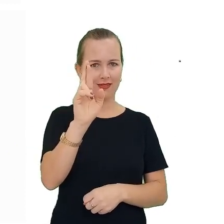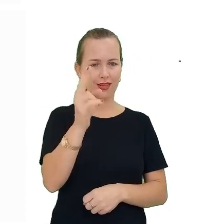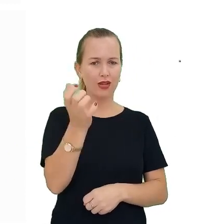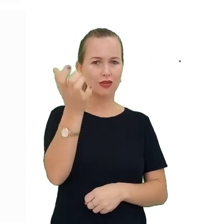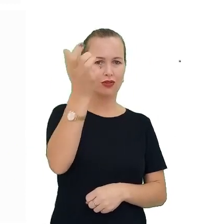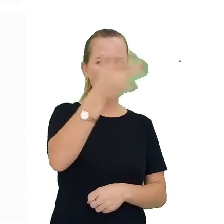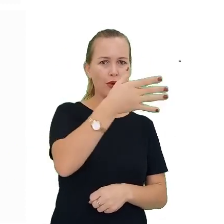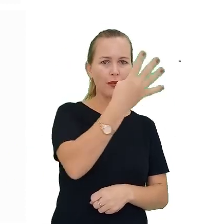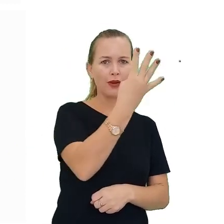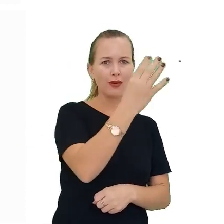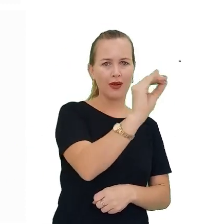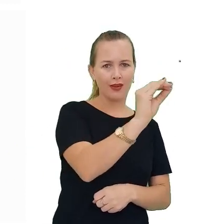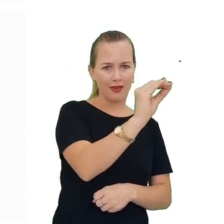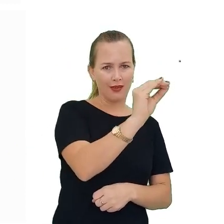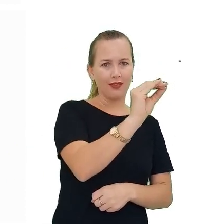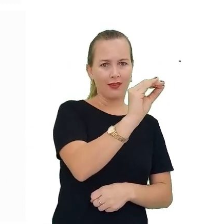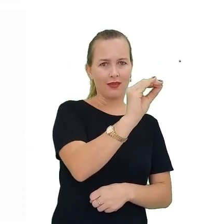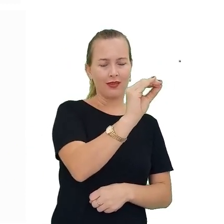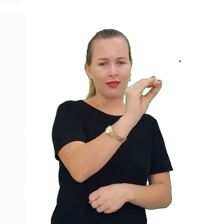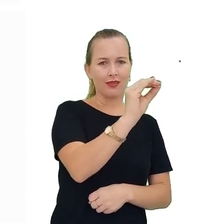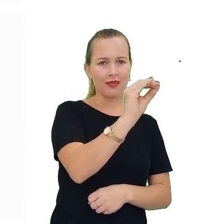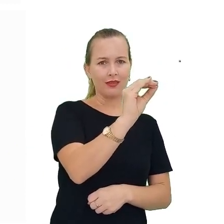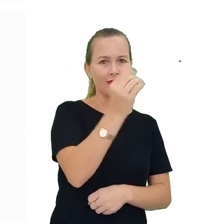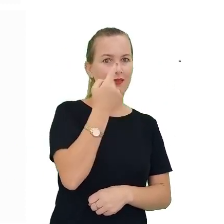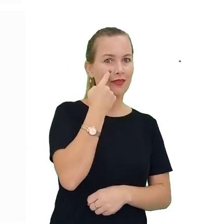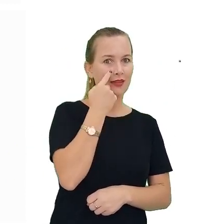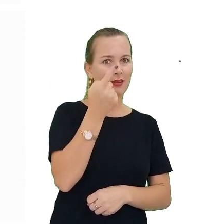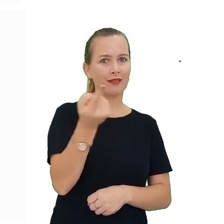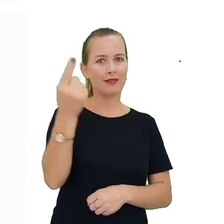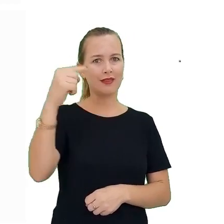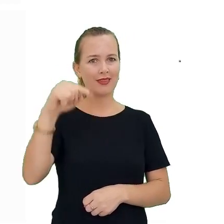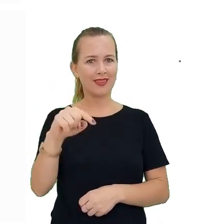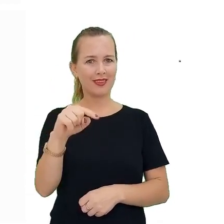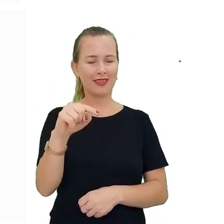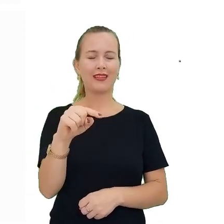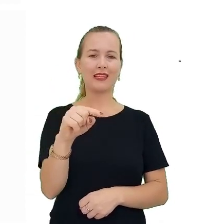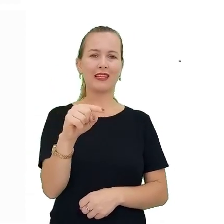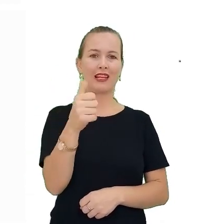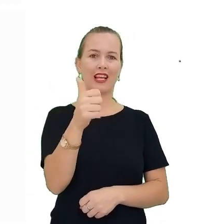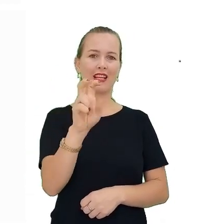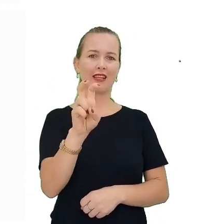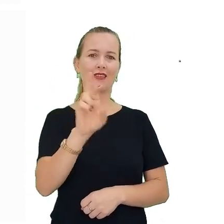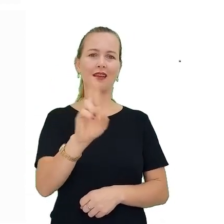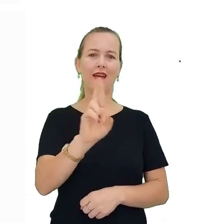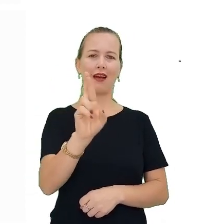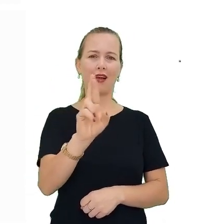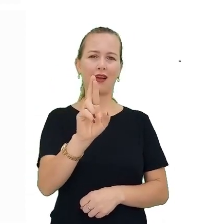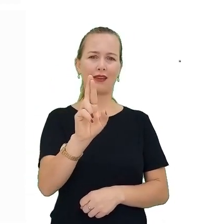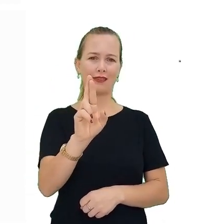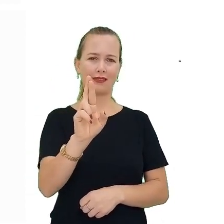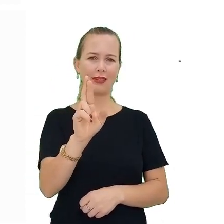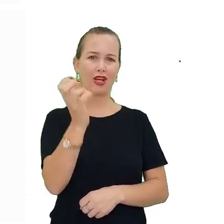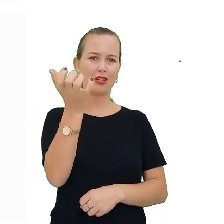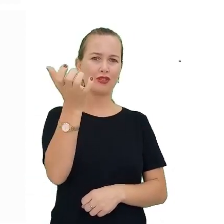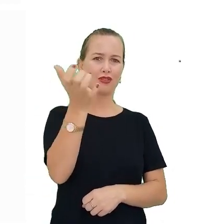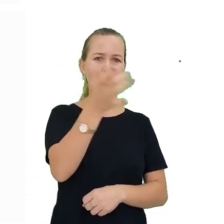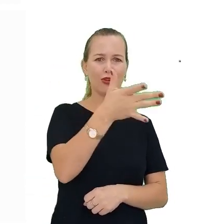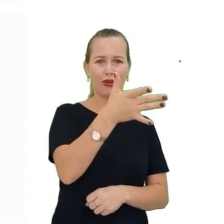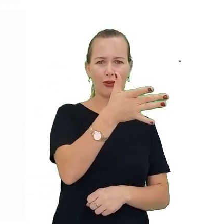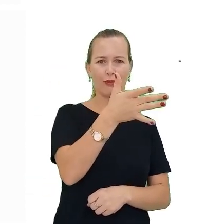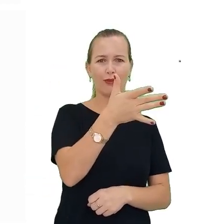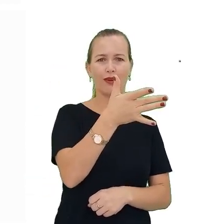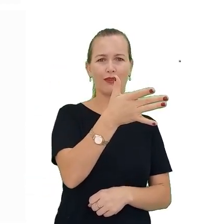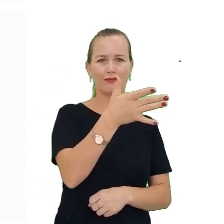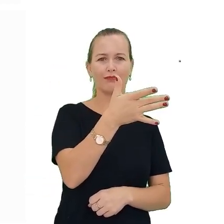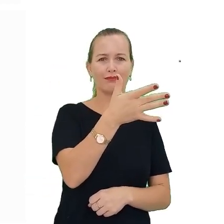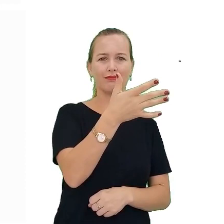que tinham, sobrando 40. Na segunda linha foram gastos mais R$ 15 dos 40